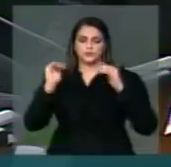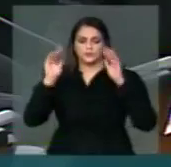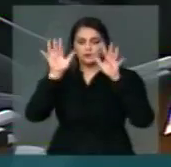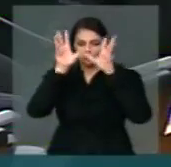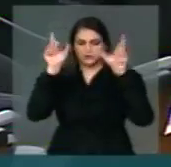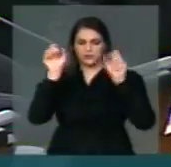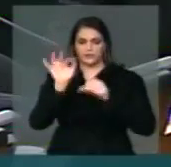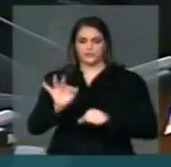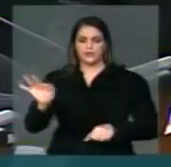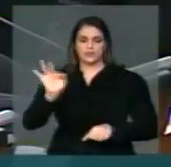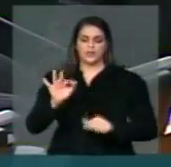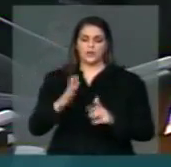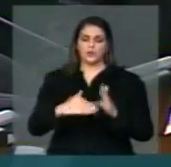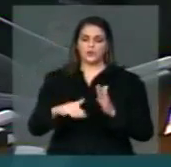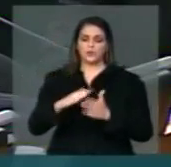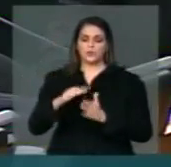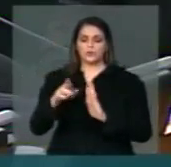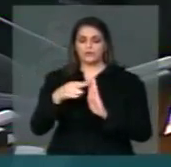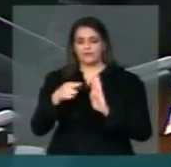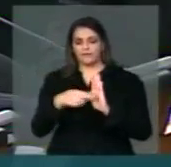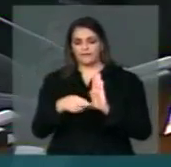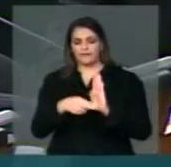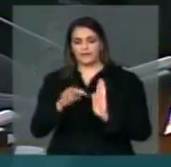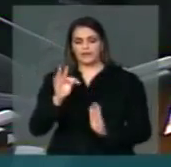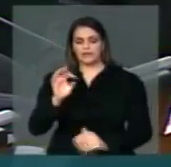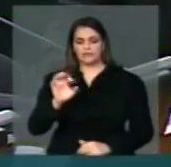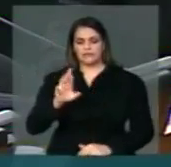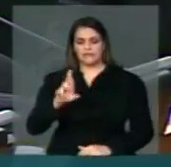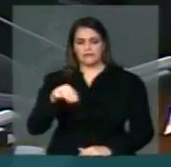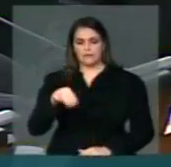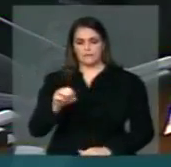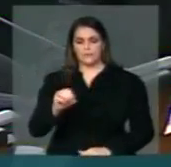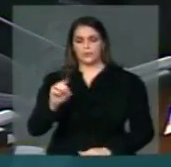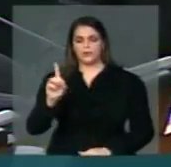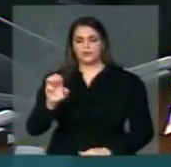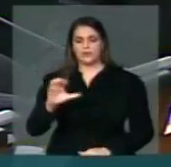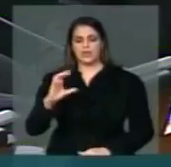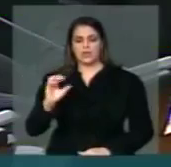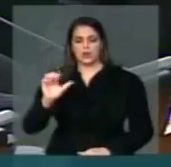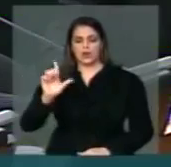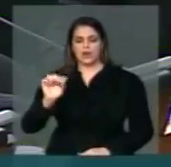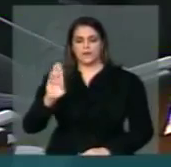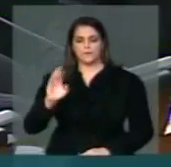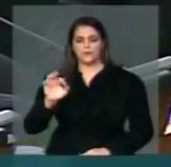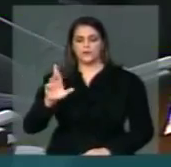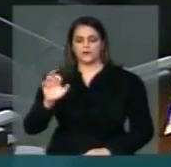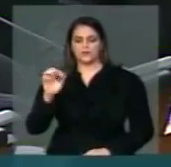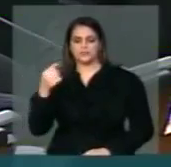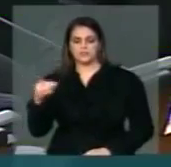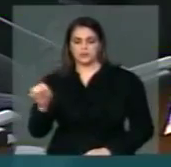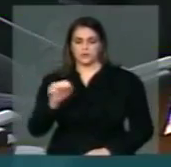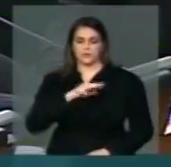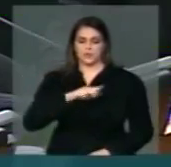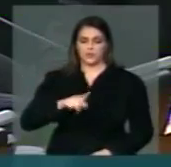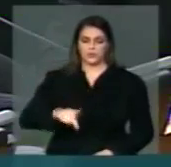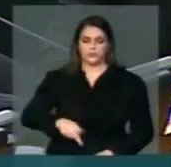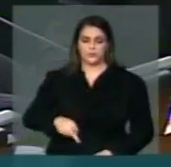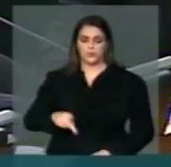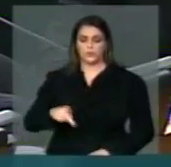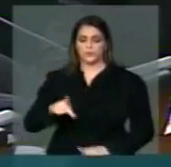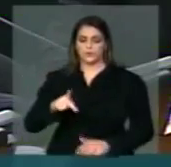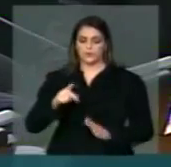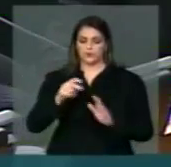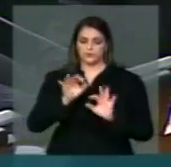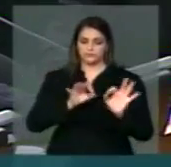os termos de colaboração celebrados entre o Ministério Público e homologados pelo